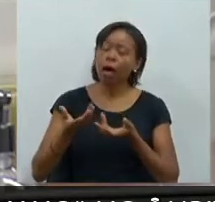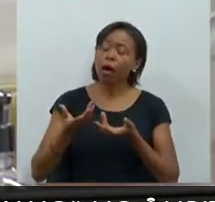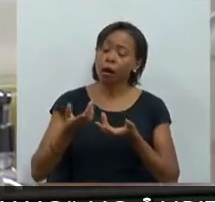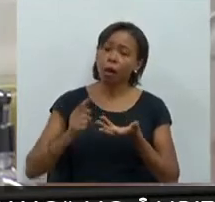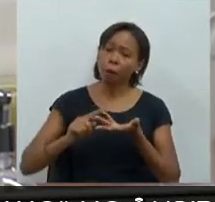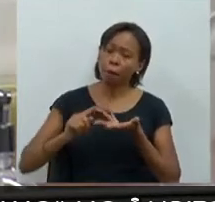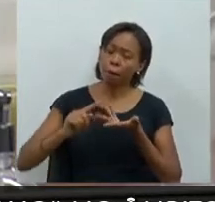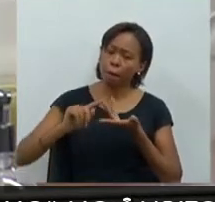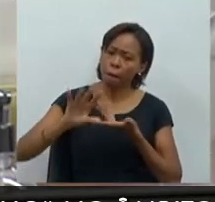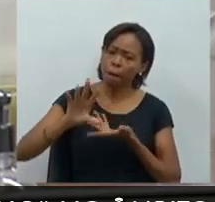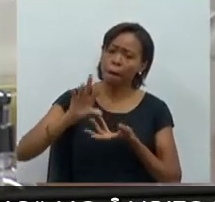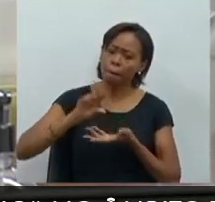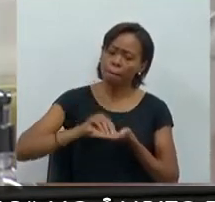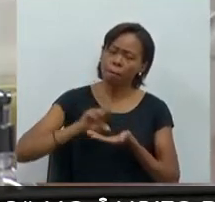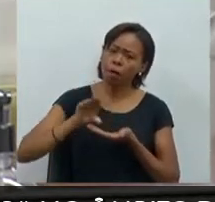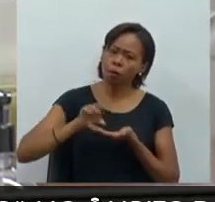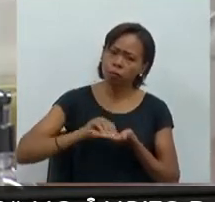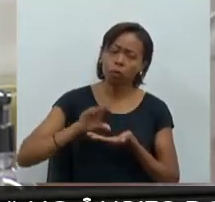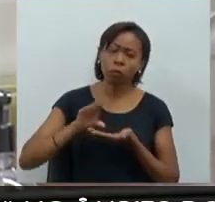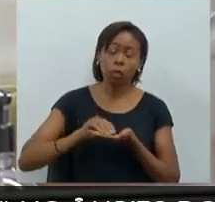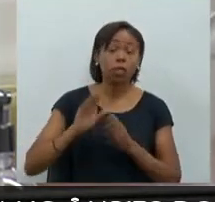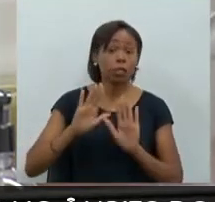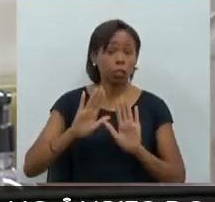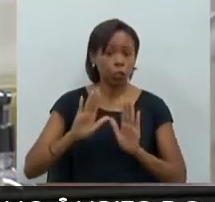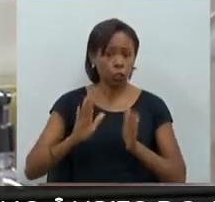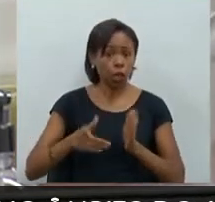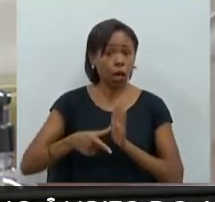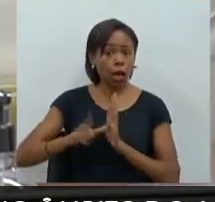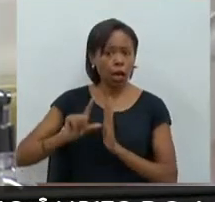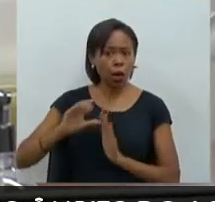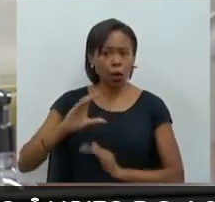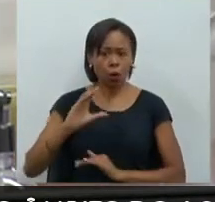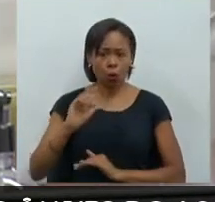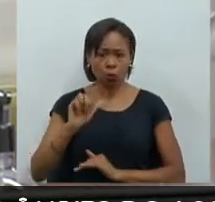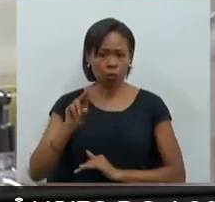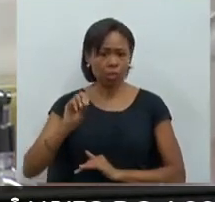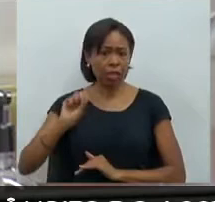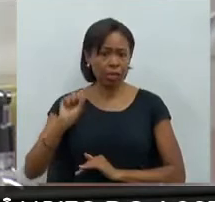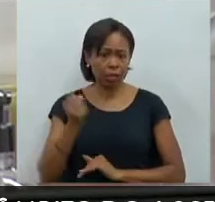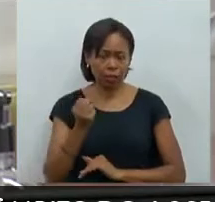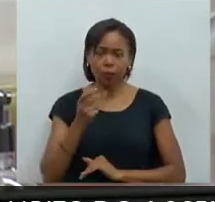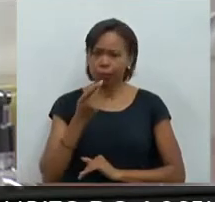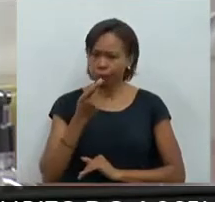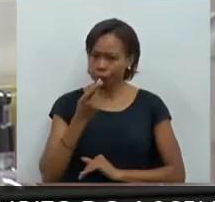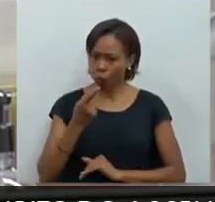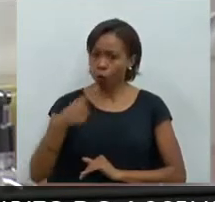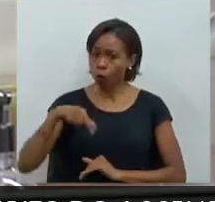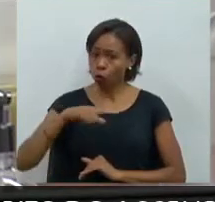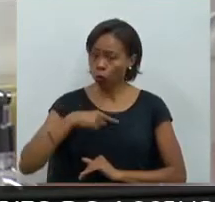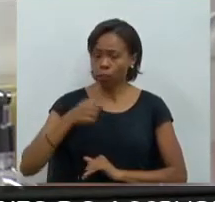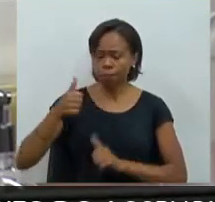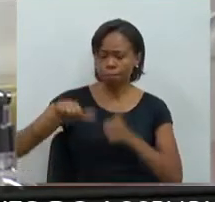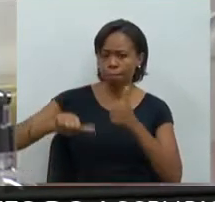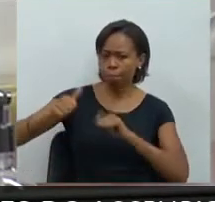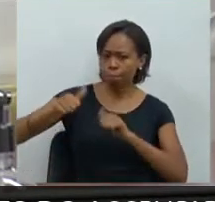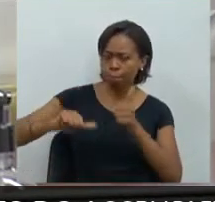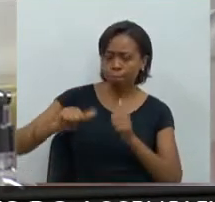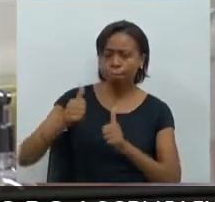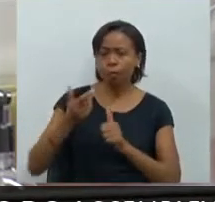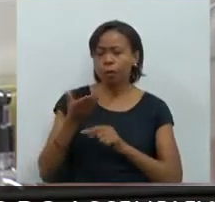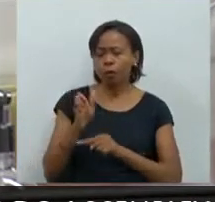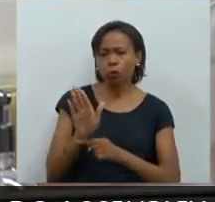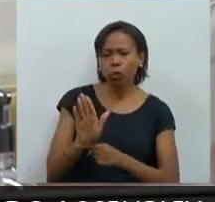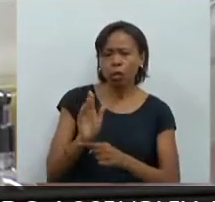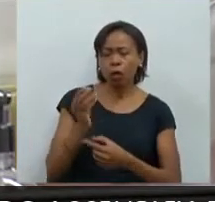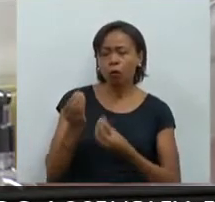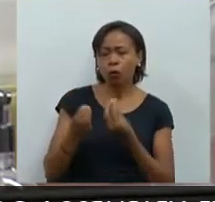Carlos falou ali também, a gente já está verificando internamente como, né, poderemos atender a solicitação deles,